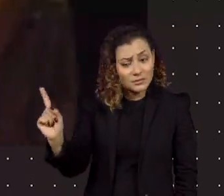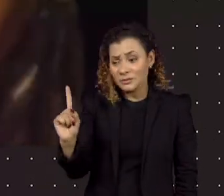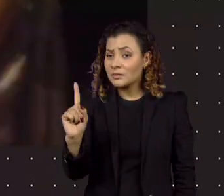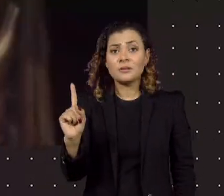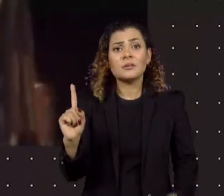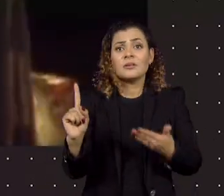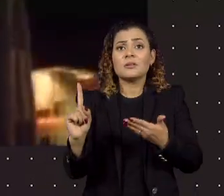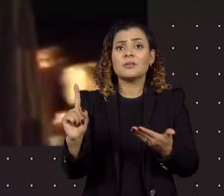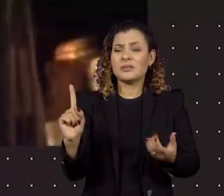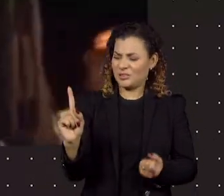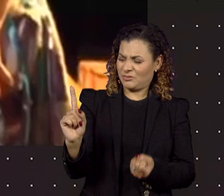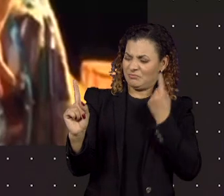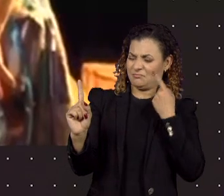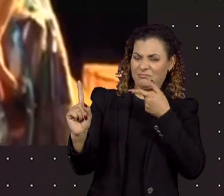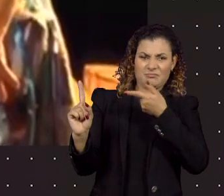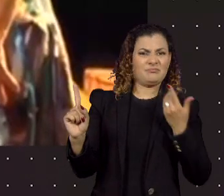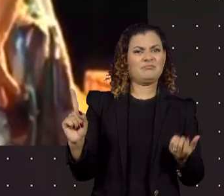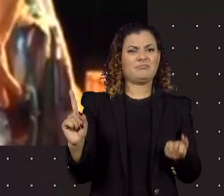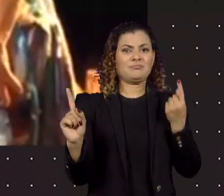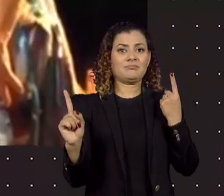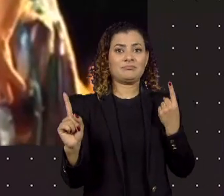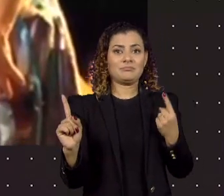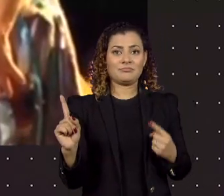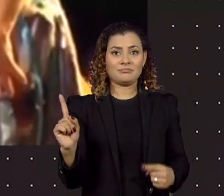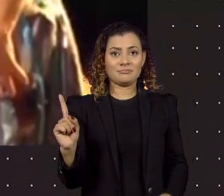estranha, esquisita.